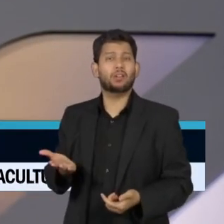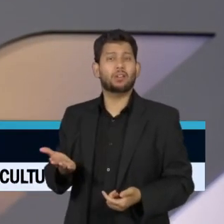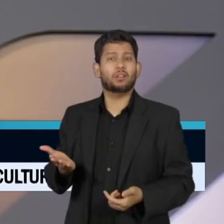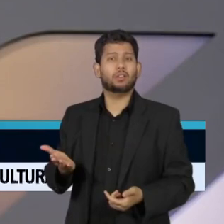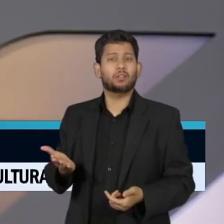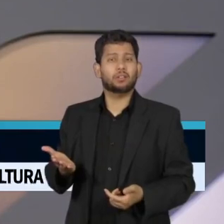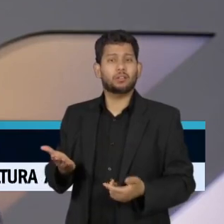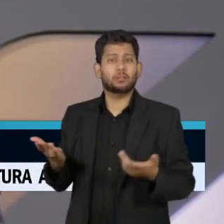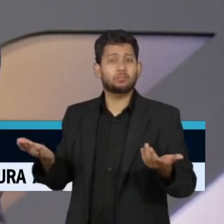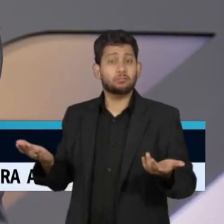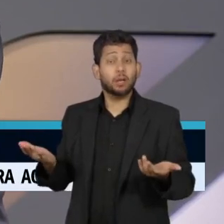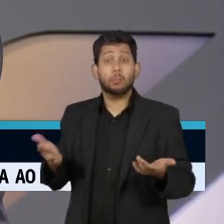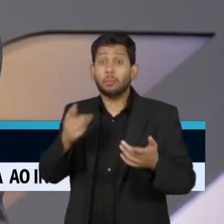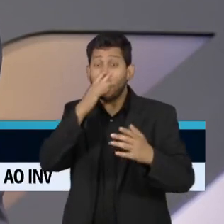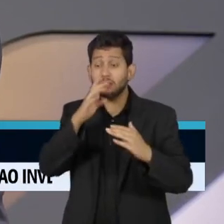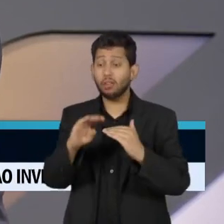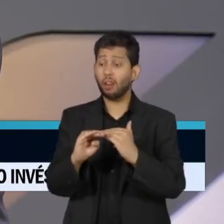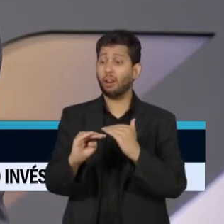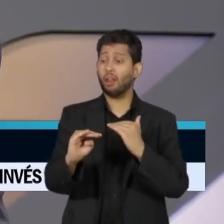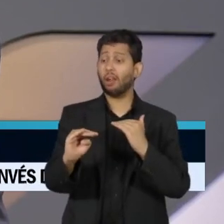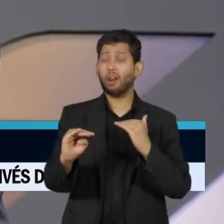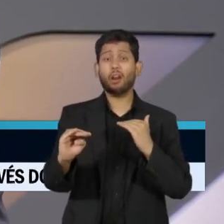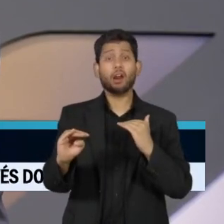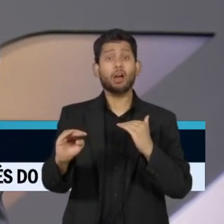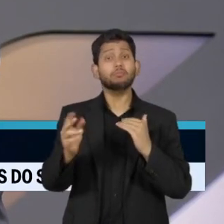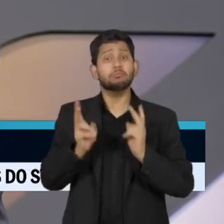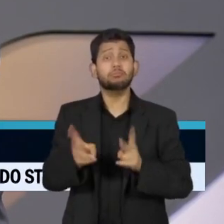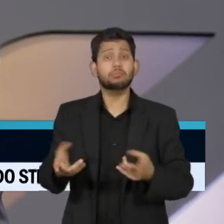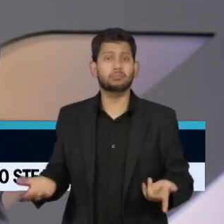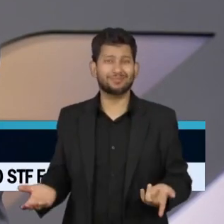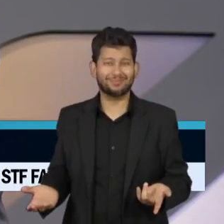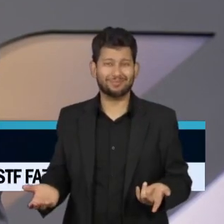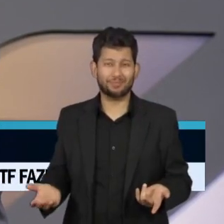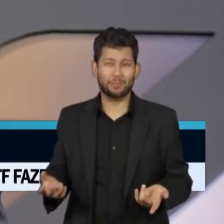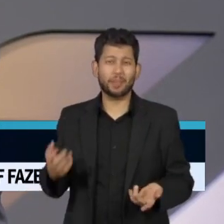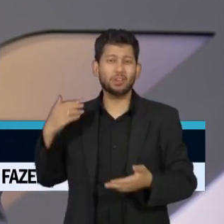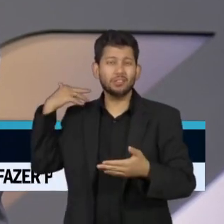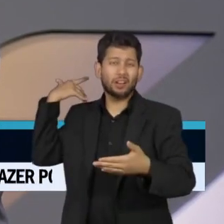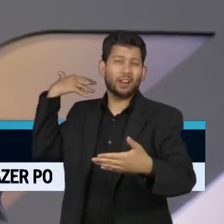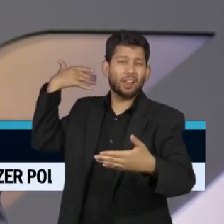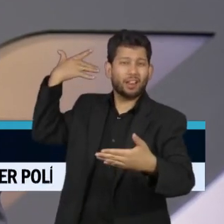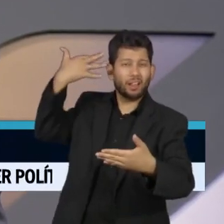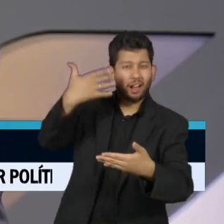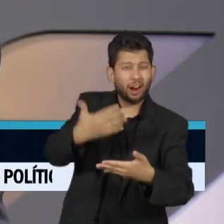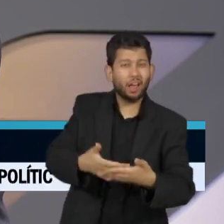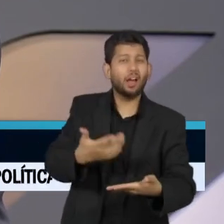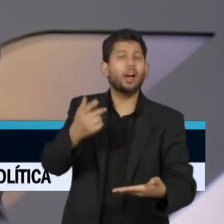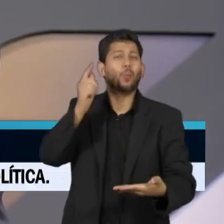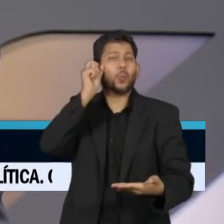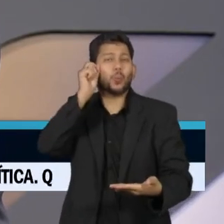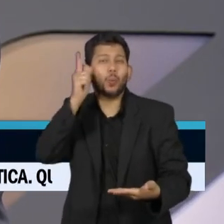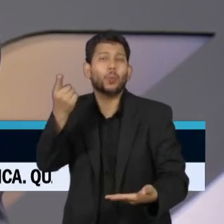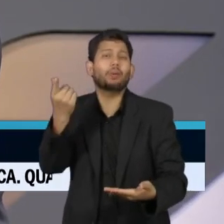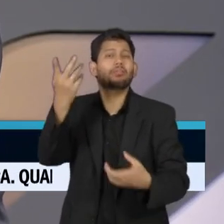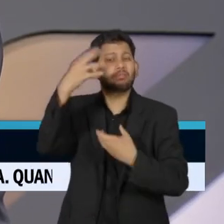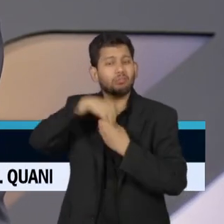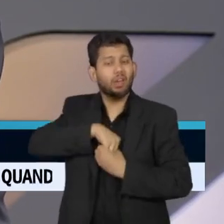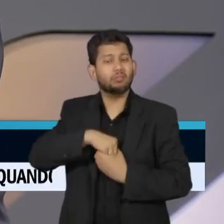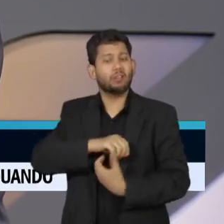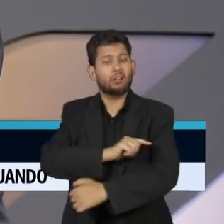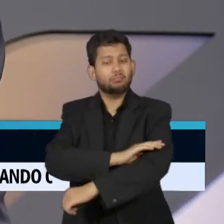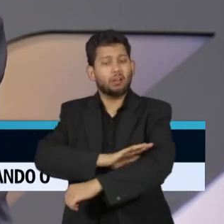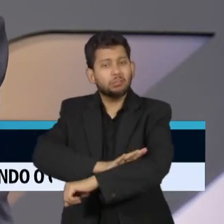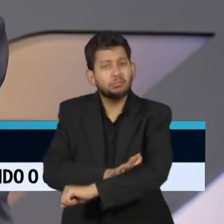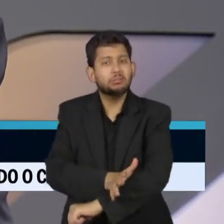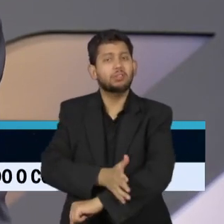ameaçar o status quo. Essa herança cultural de racismo, preconceito, ela ainda vai...